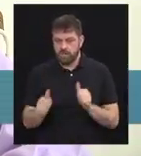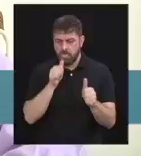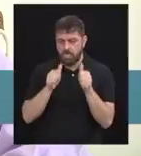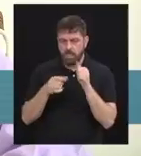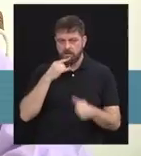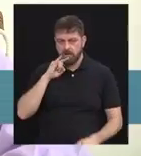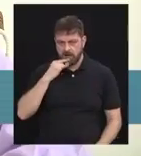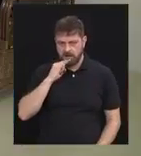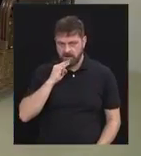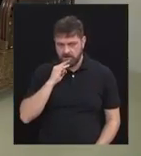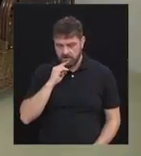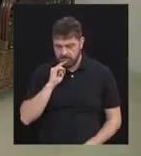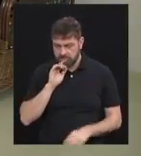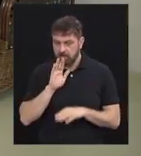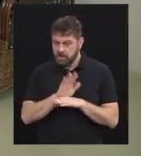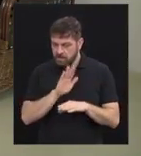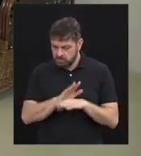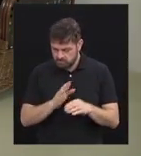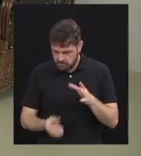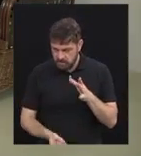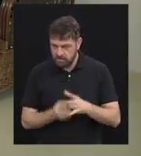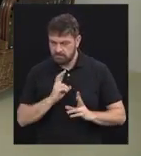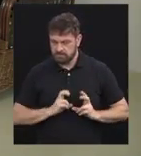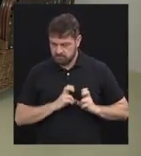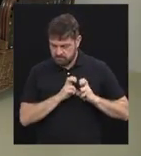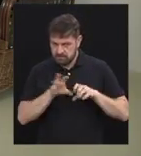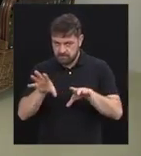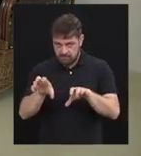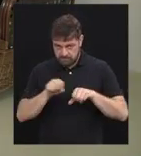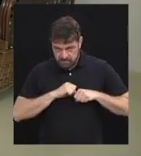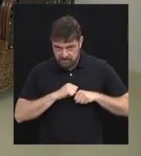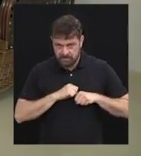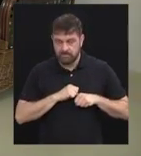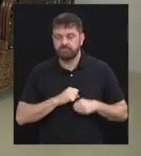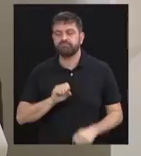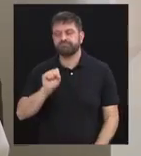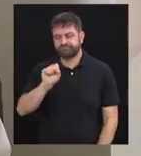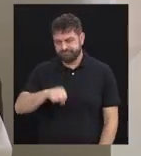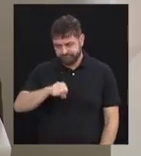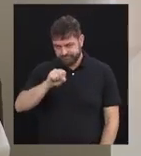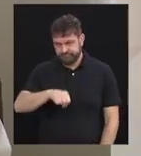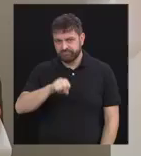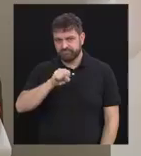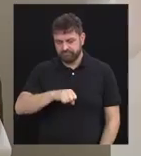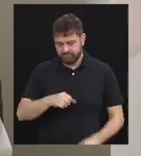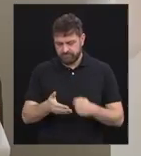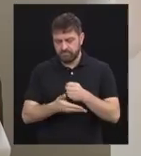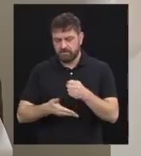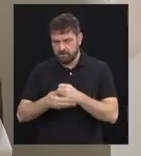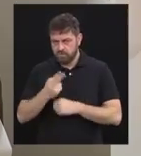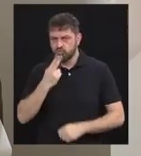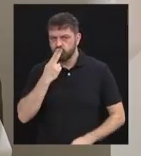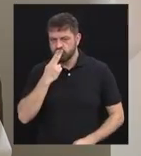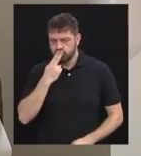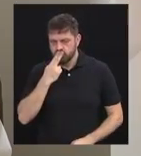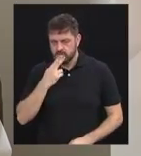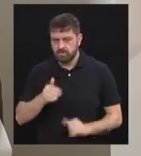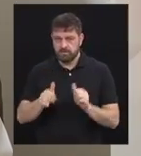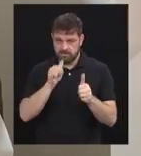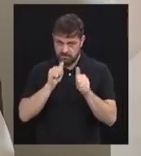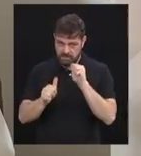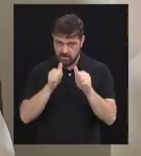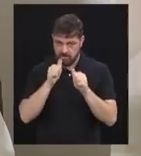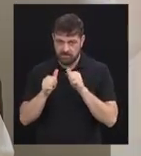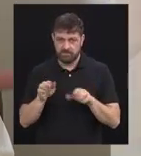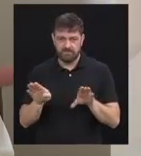alcoólica causa câncer? Causa câncer demais da conta, né? Como a gente está comentando o câncer de